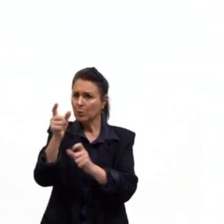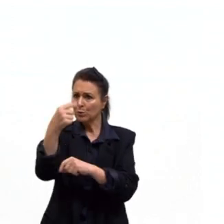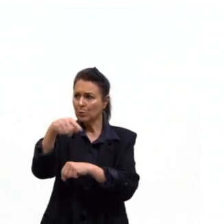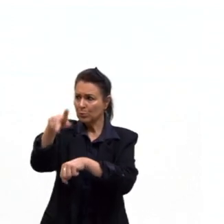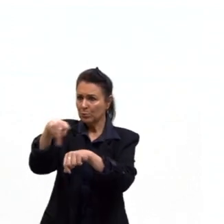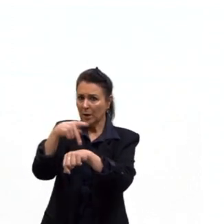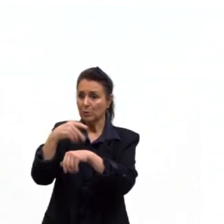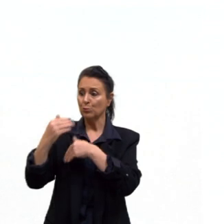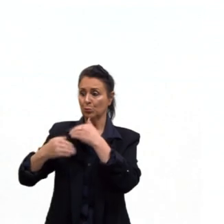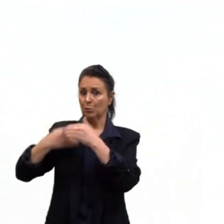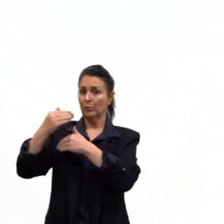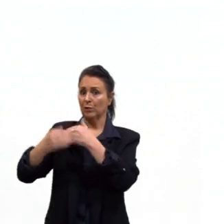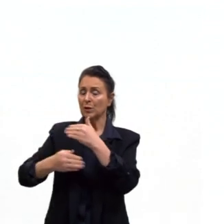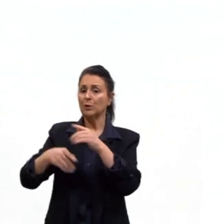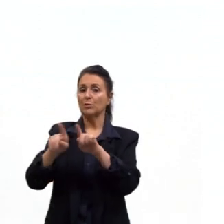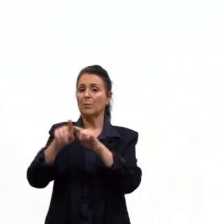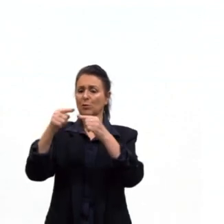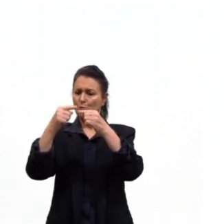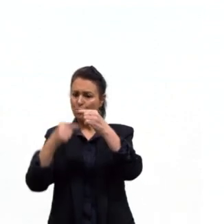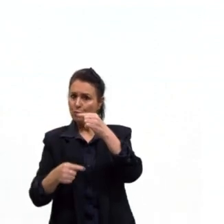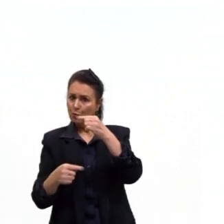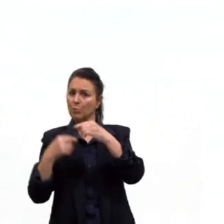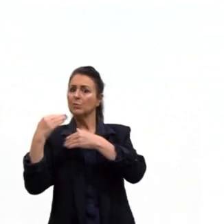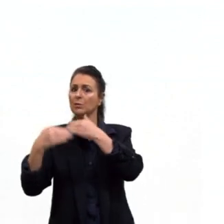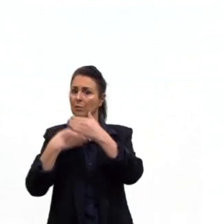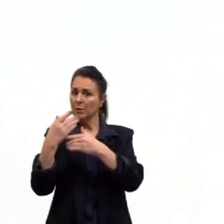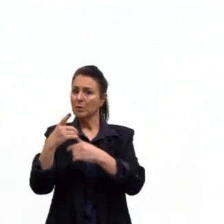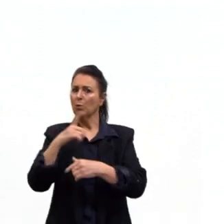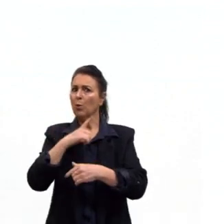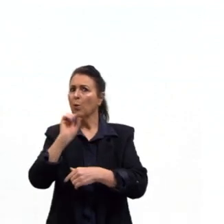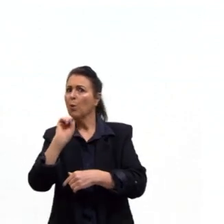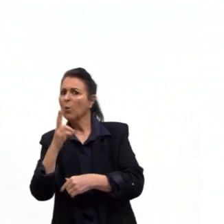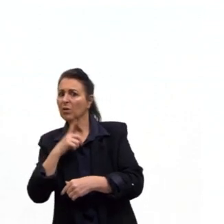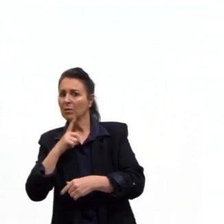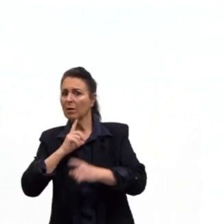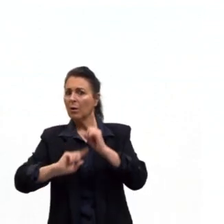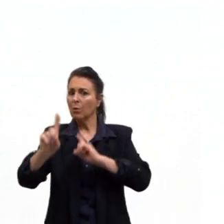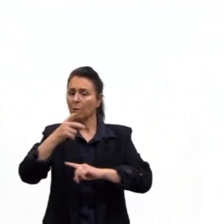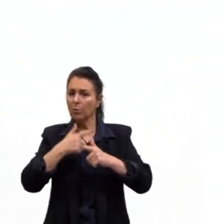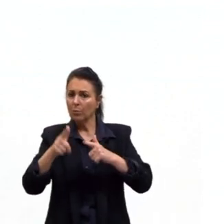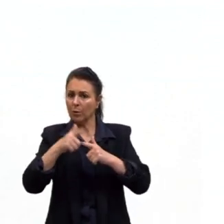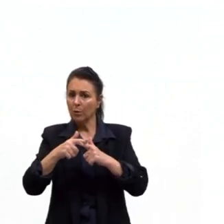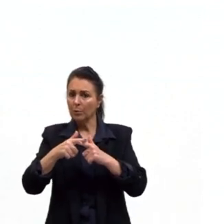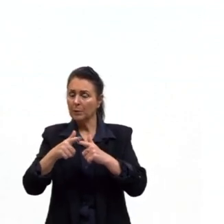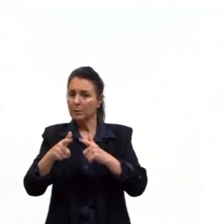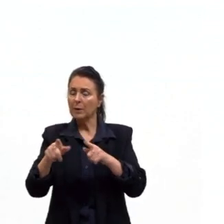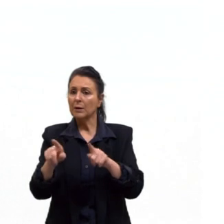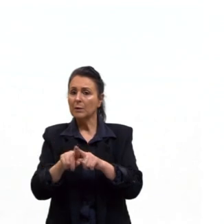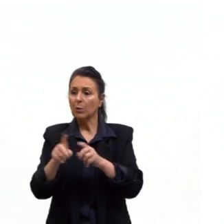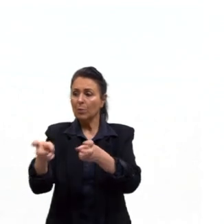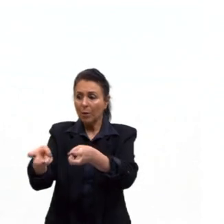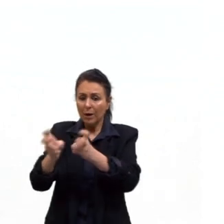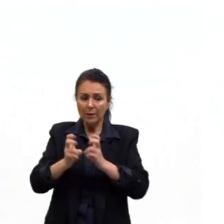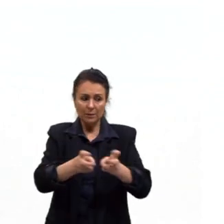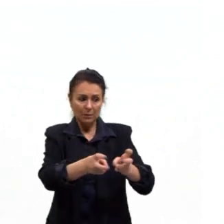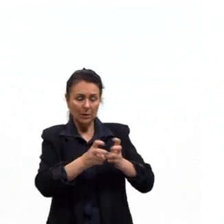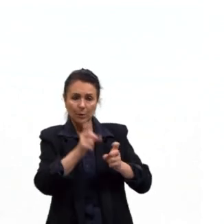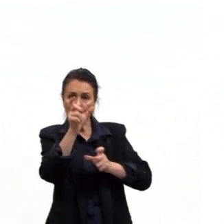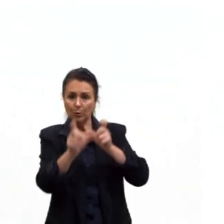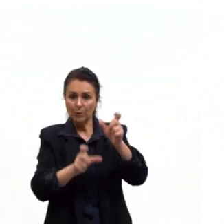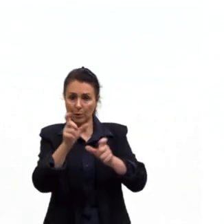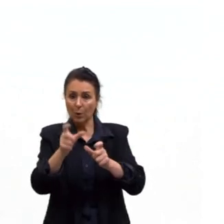também desenvolvidos e subdesenvolvidos ou que estão com algum problema e aí então nós estamos recebendo essas pessoas